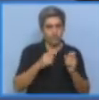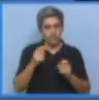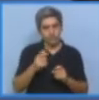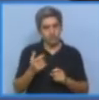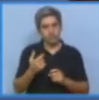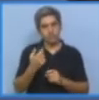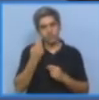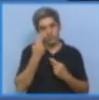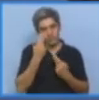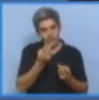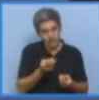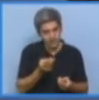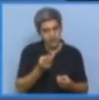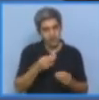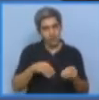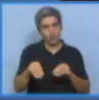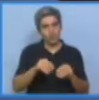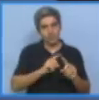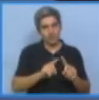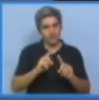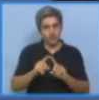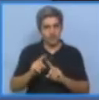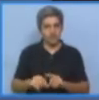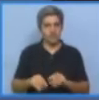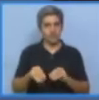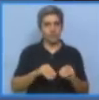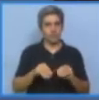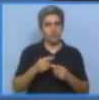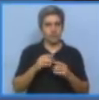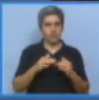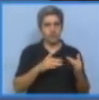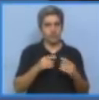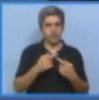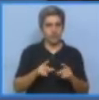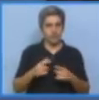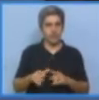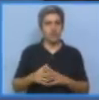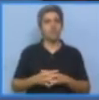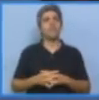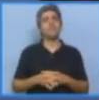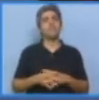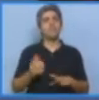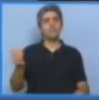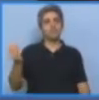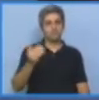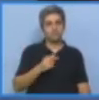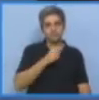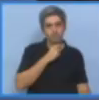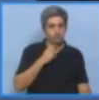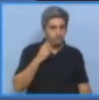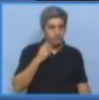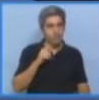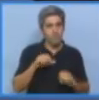irem assistir a jogos diferentes, não é? A jogos diferentes em que vem o padre no